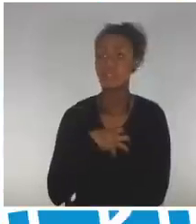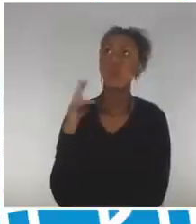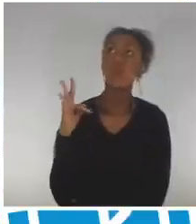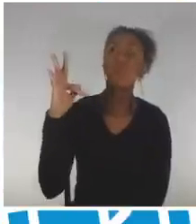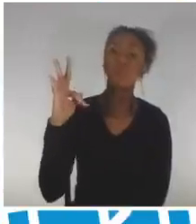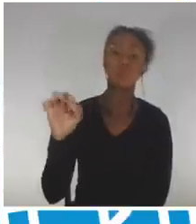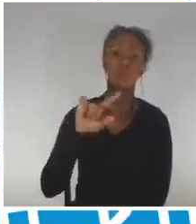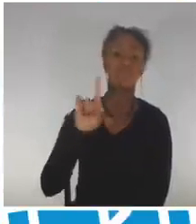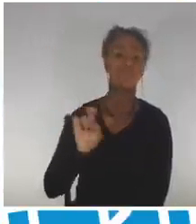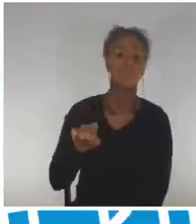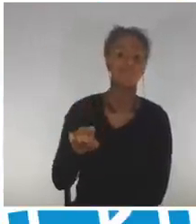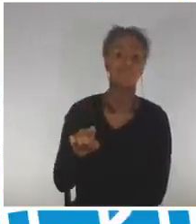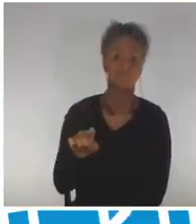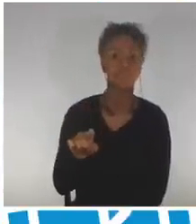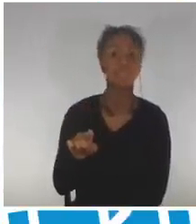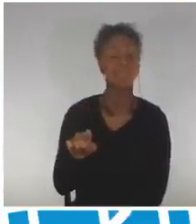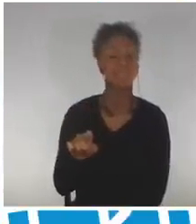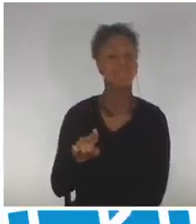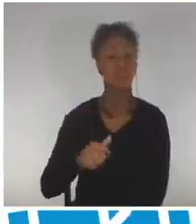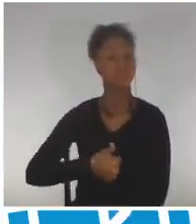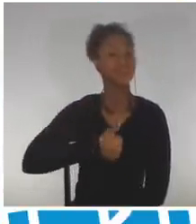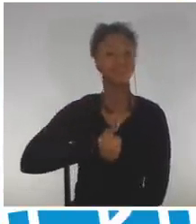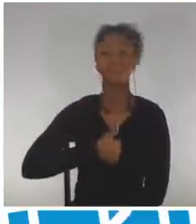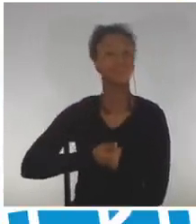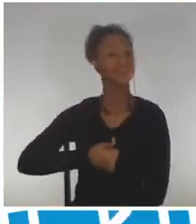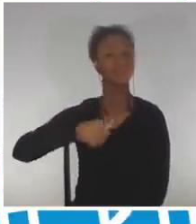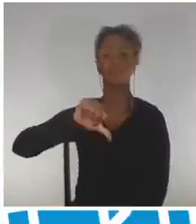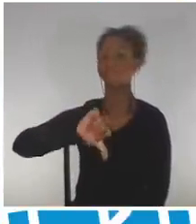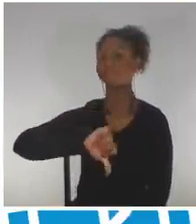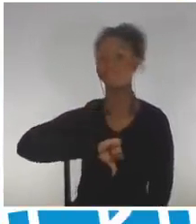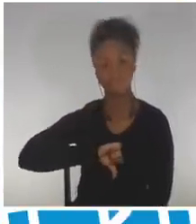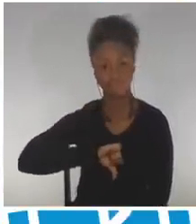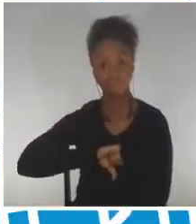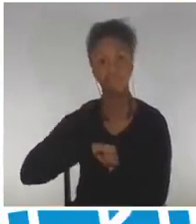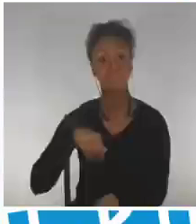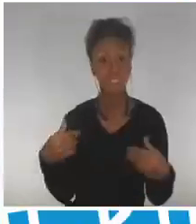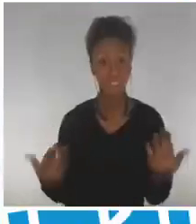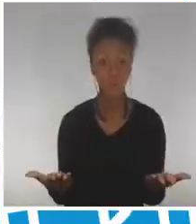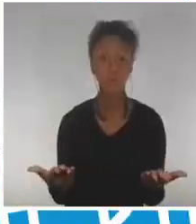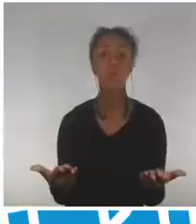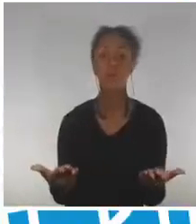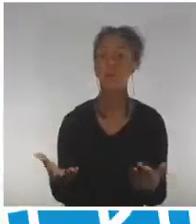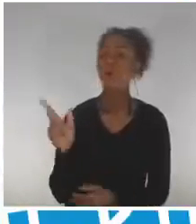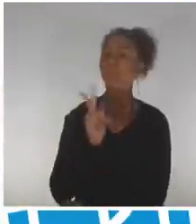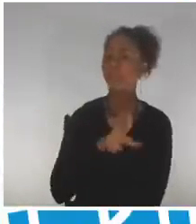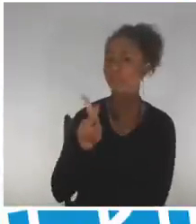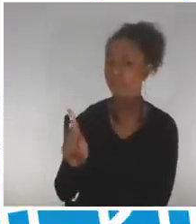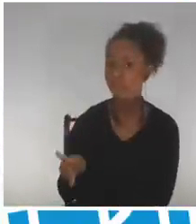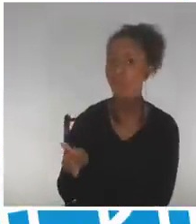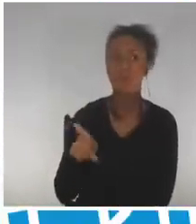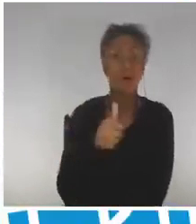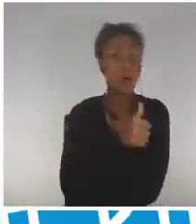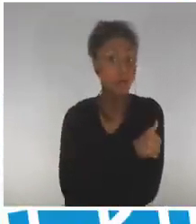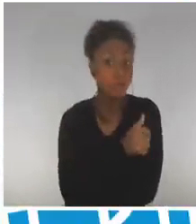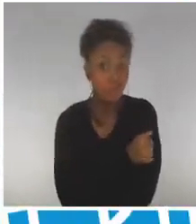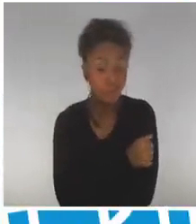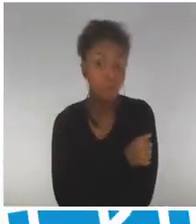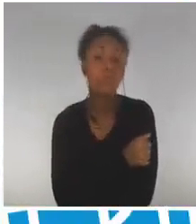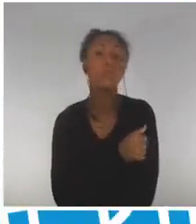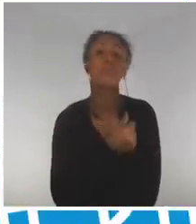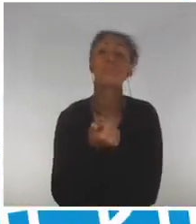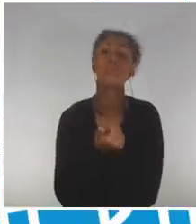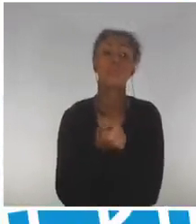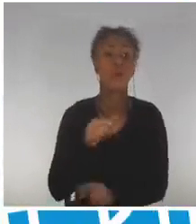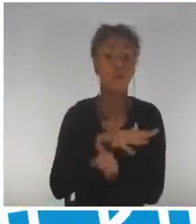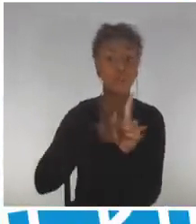a gente tem peso grande, não é, sobre o professor, sobre o aluno, sobre a sociedade em geral,